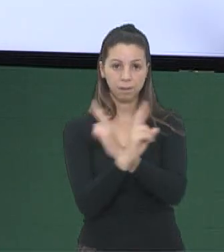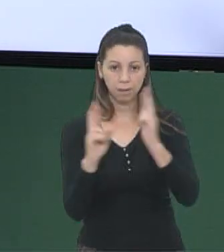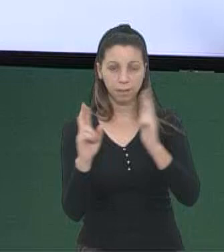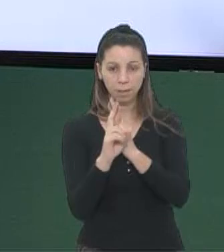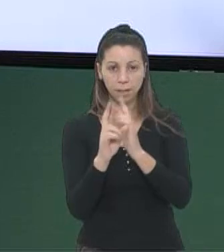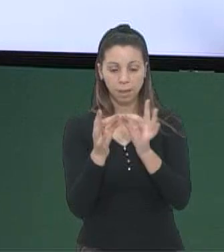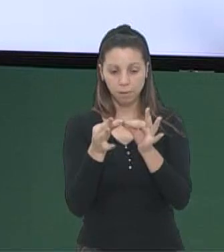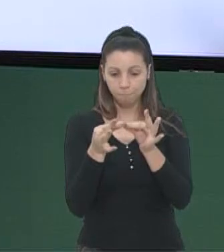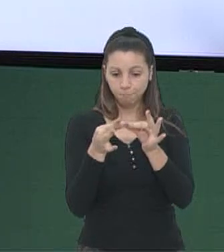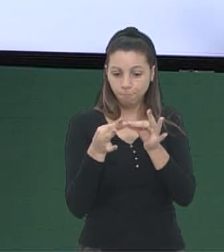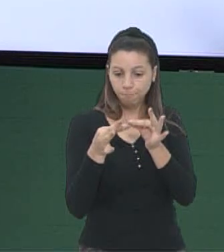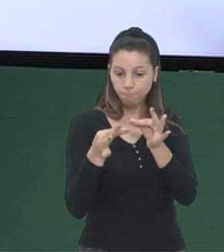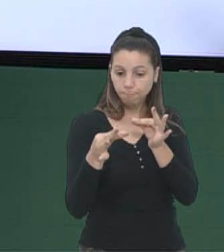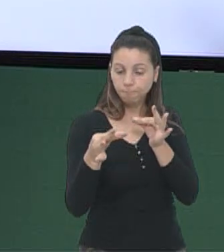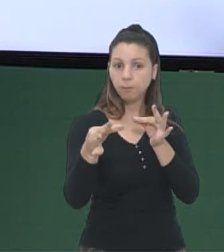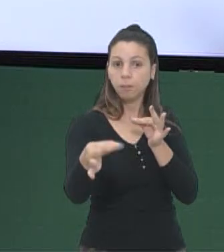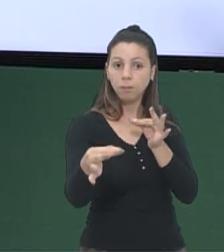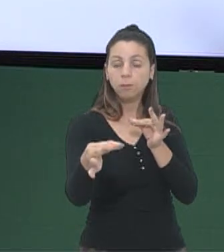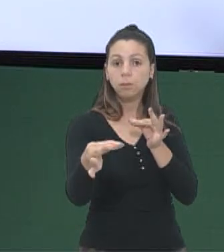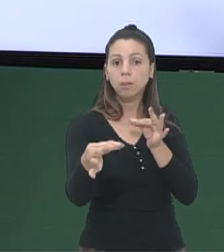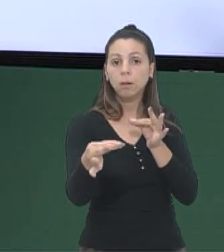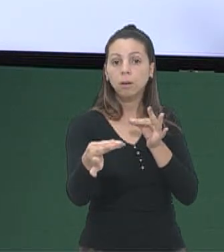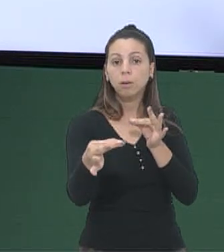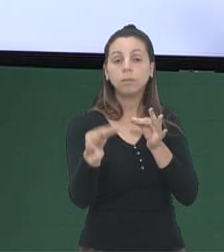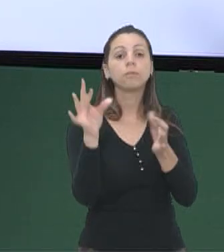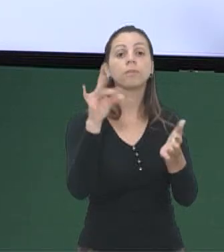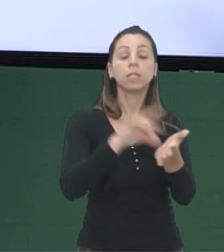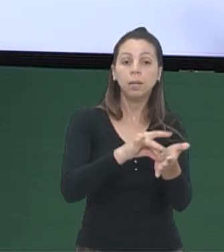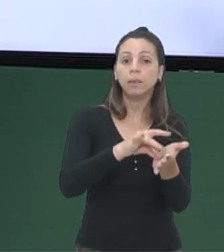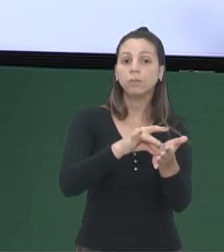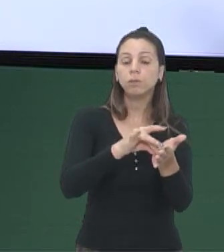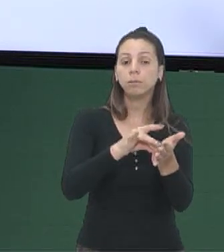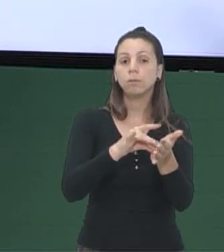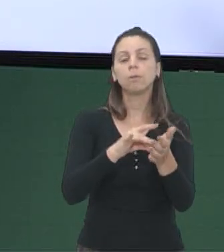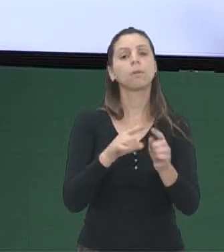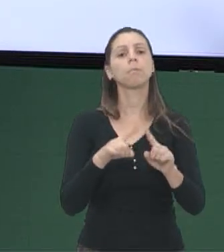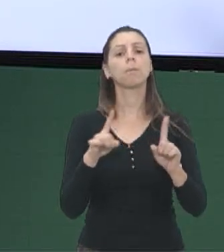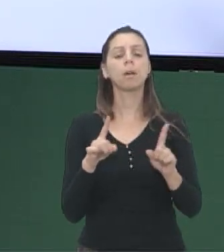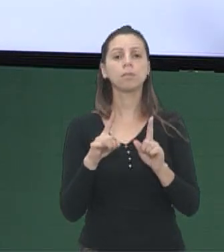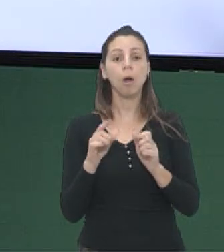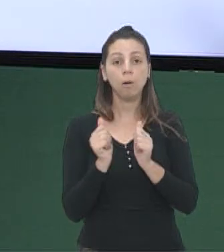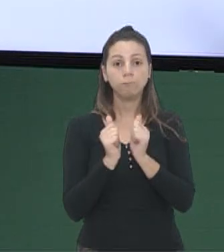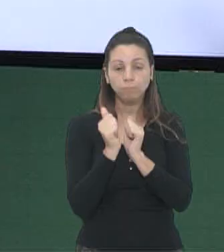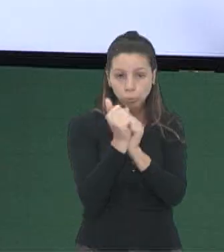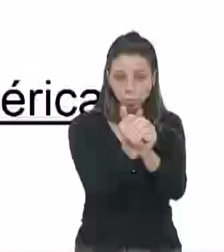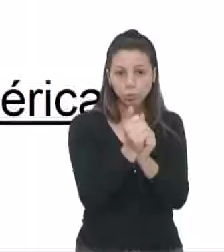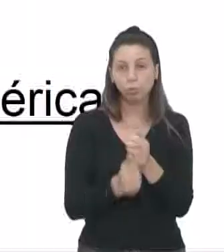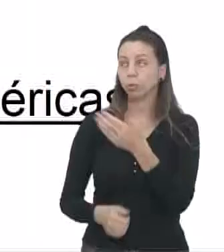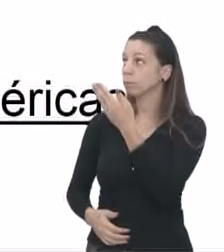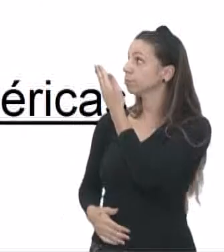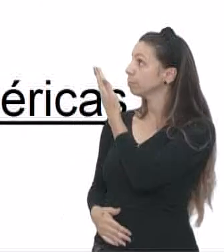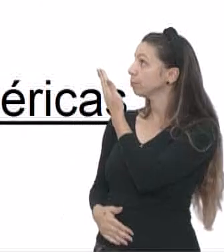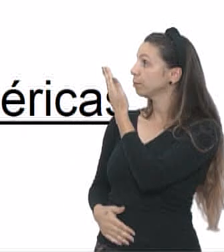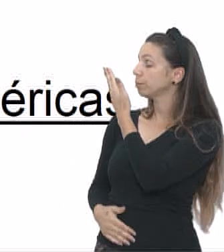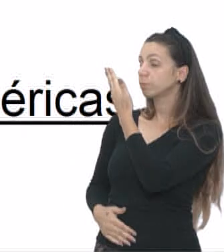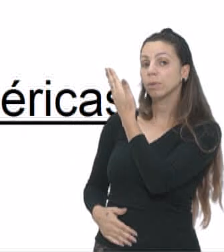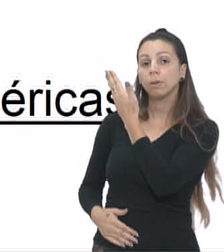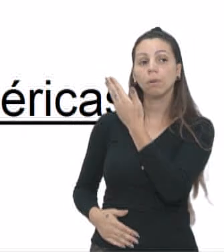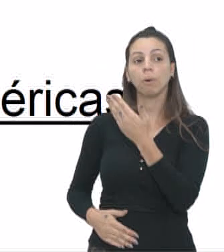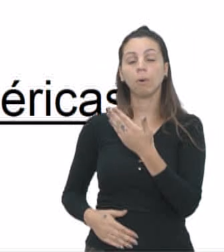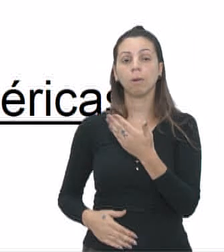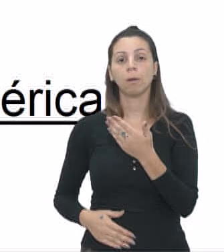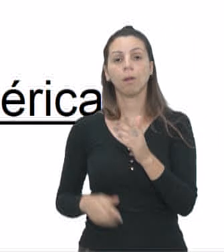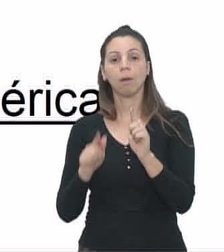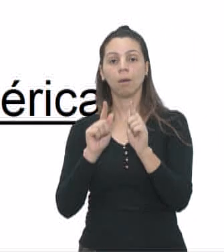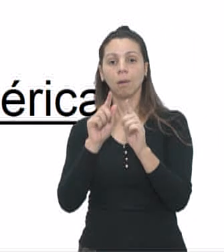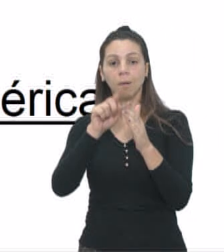a distância representada no mapa com aquela que nós vemos na realidade. Mas vamos acompanhar ali na tela, ó. Escalas cartográficas. Conforme